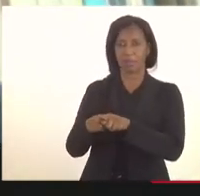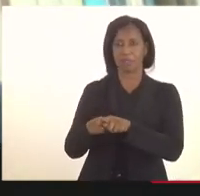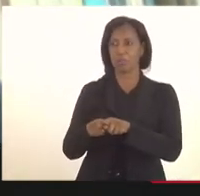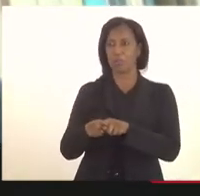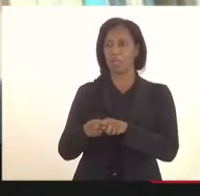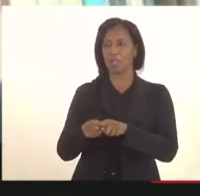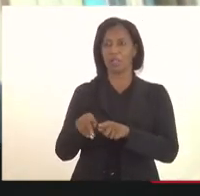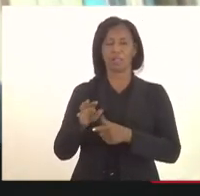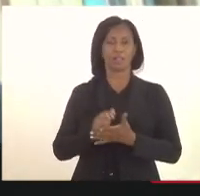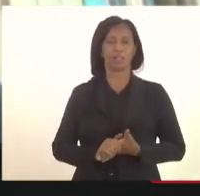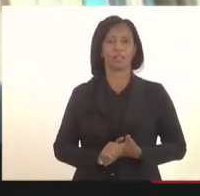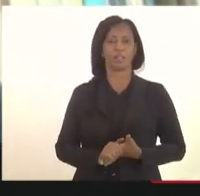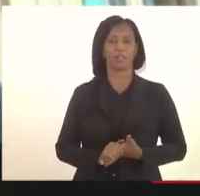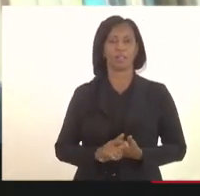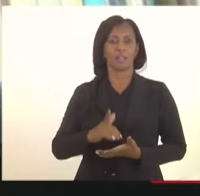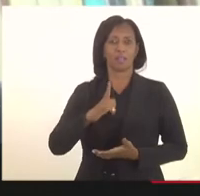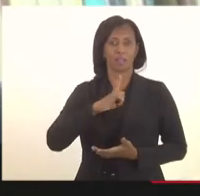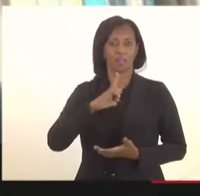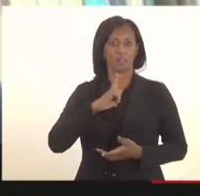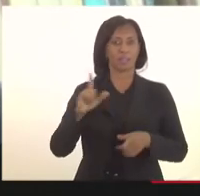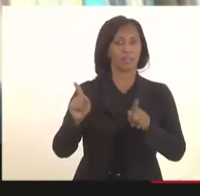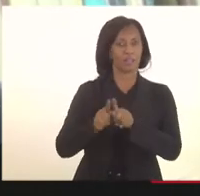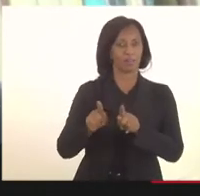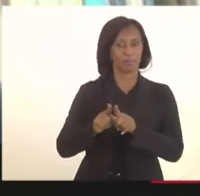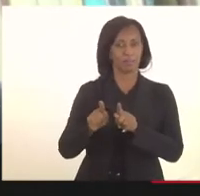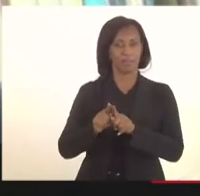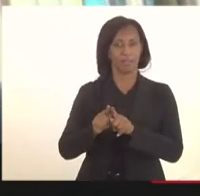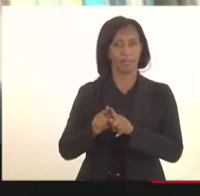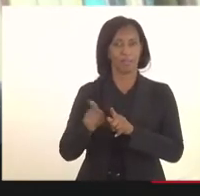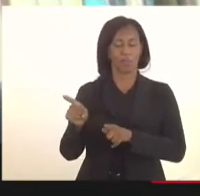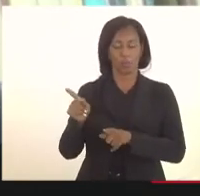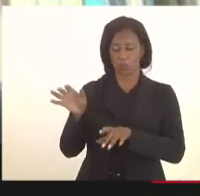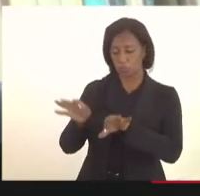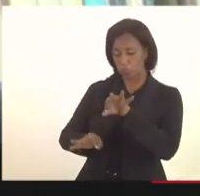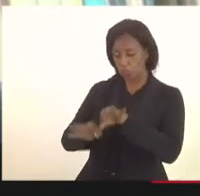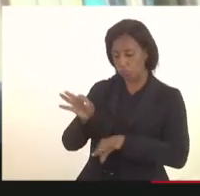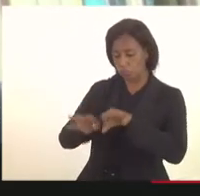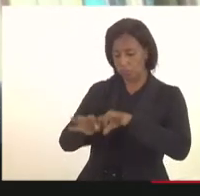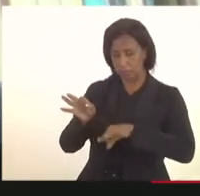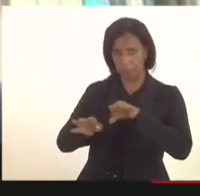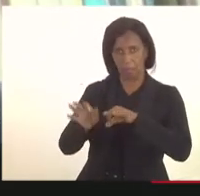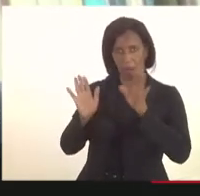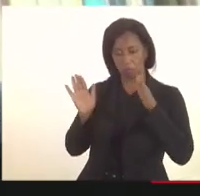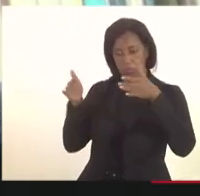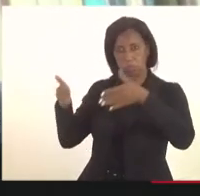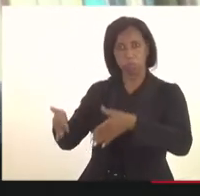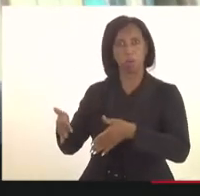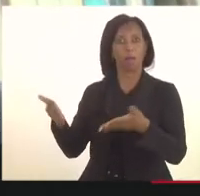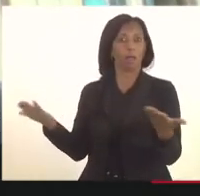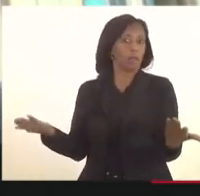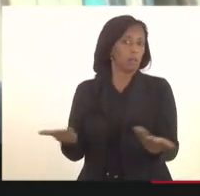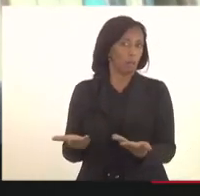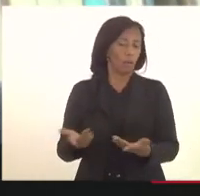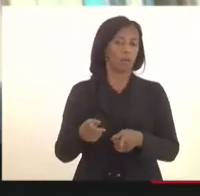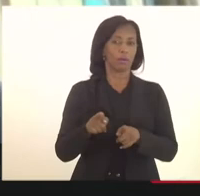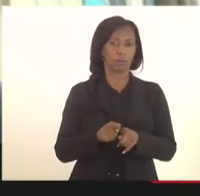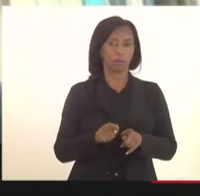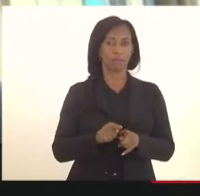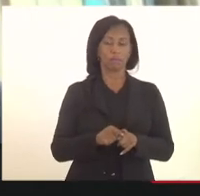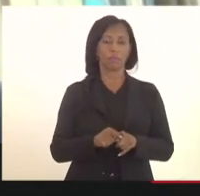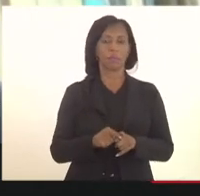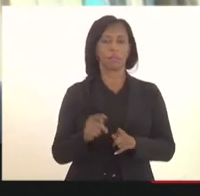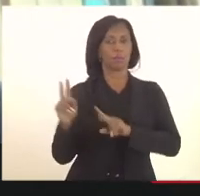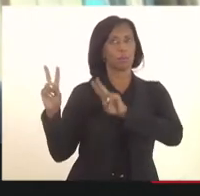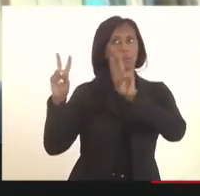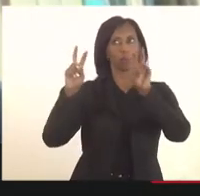Tupi-Sernambi, existe também uma discussão judicial e agora arbitral sobre